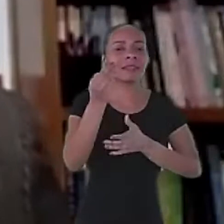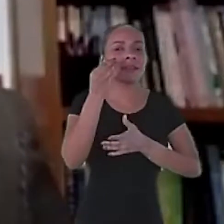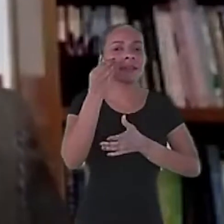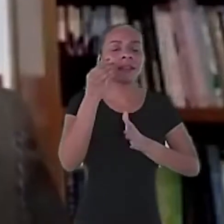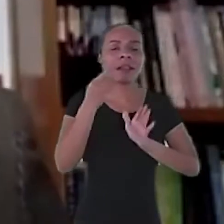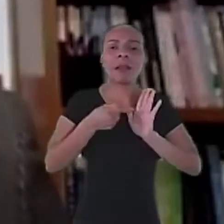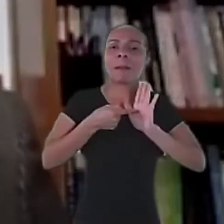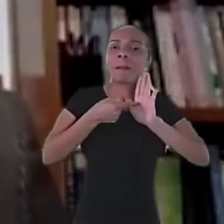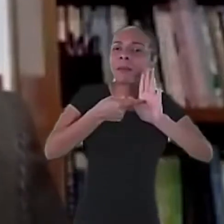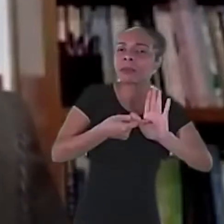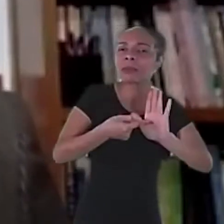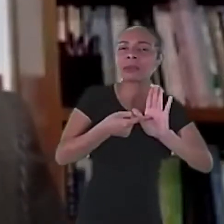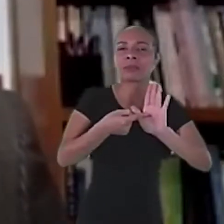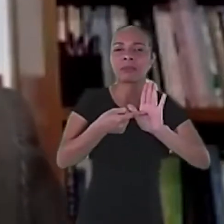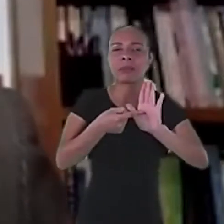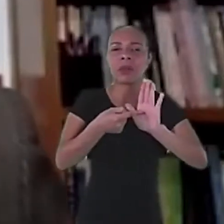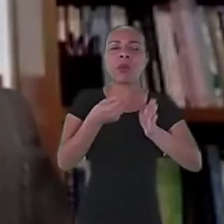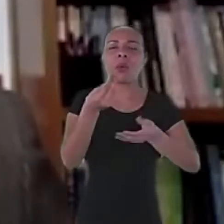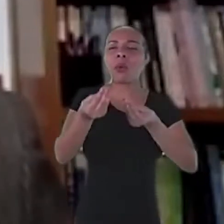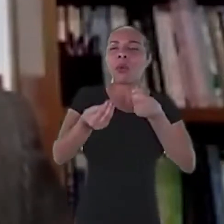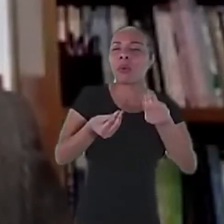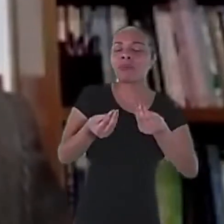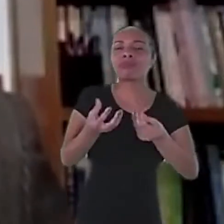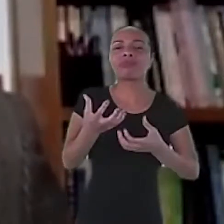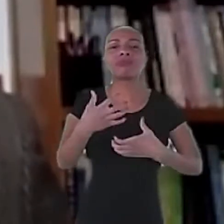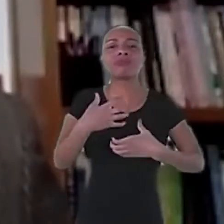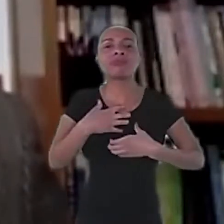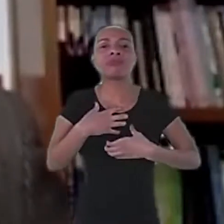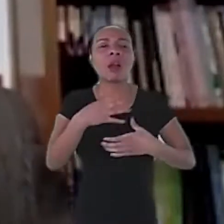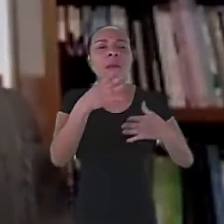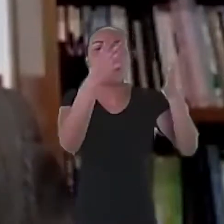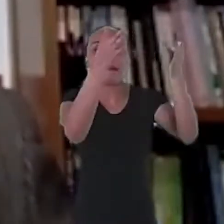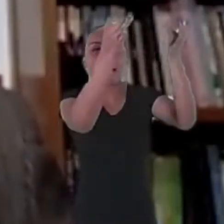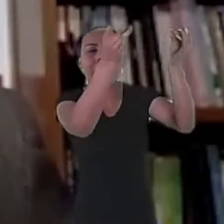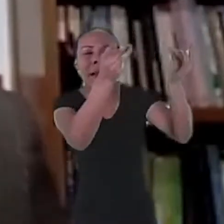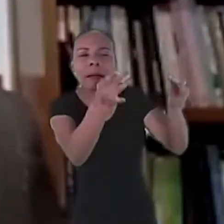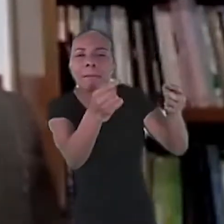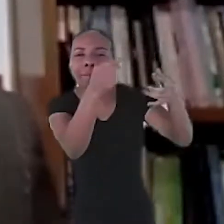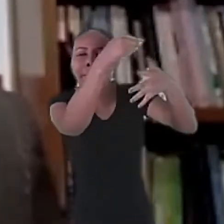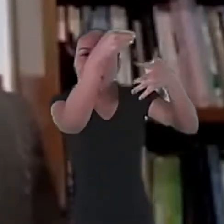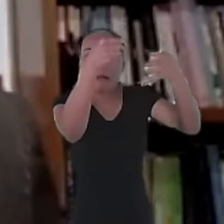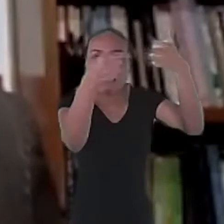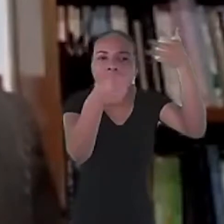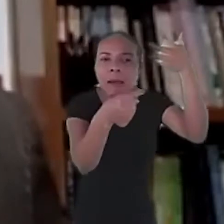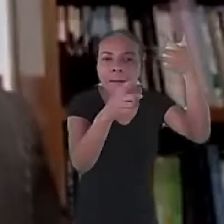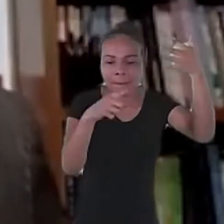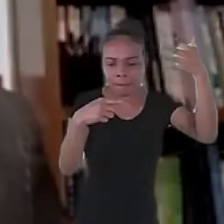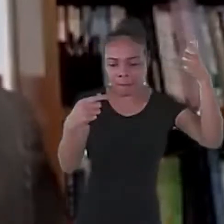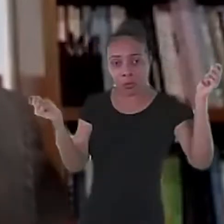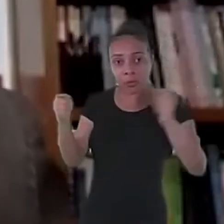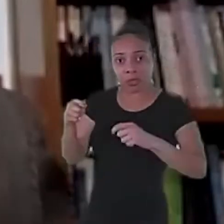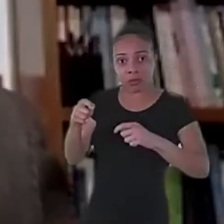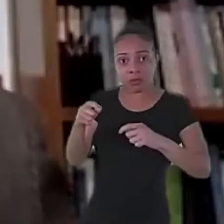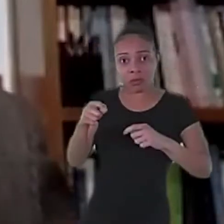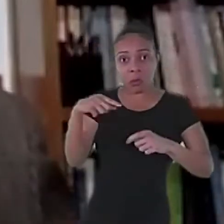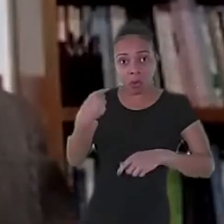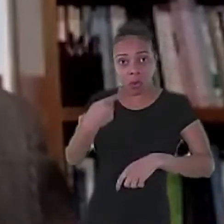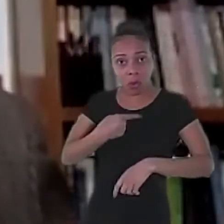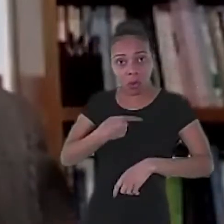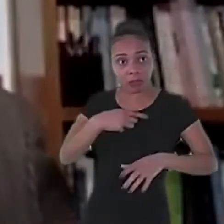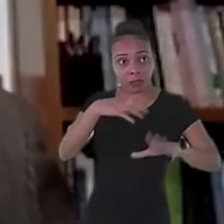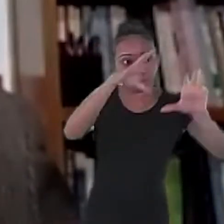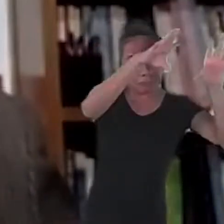nós conversarmos, em outros termos, a política brasileira, o que